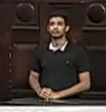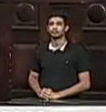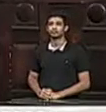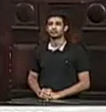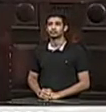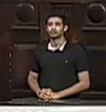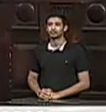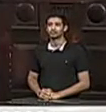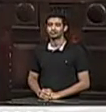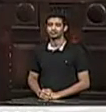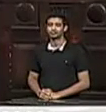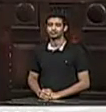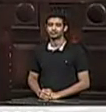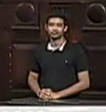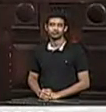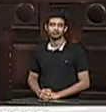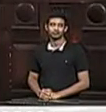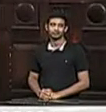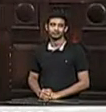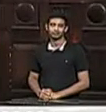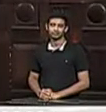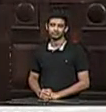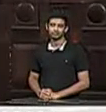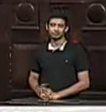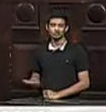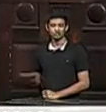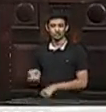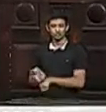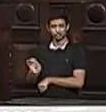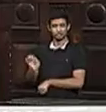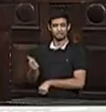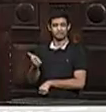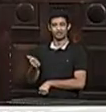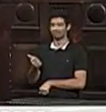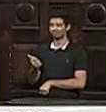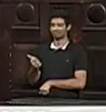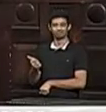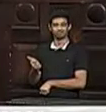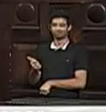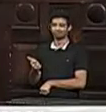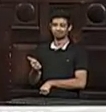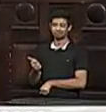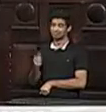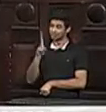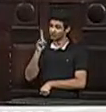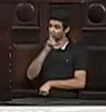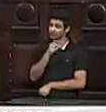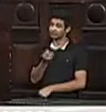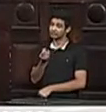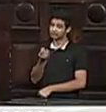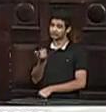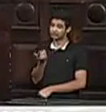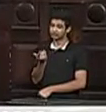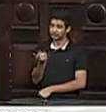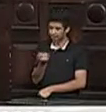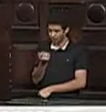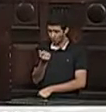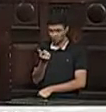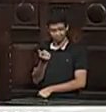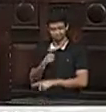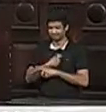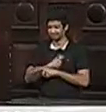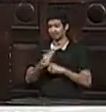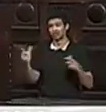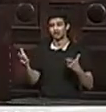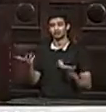o Estado está enfrentando muitas dificuldades financeiras, não são poucas. Criar um